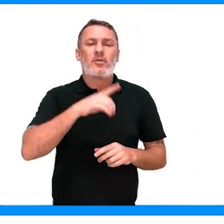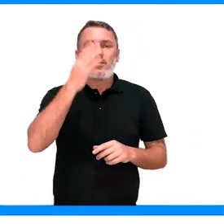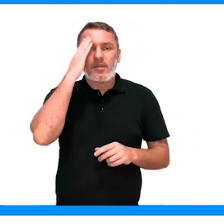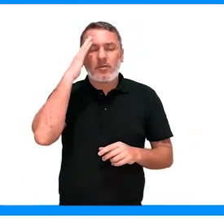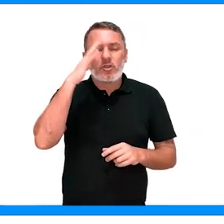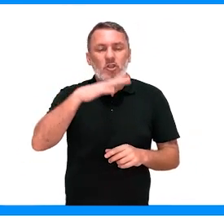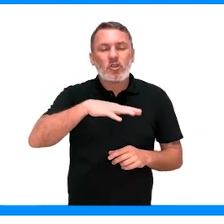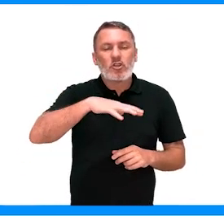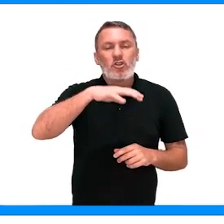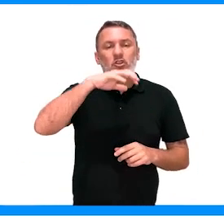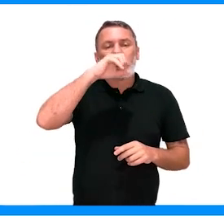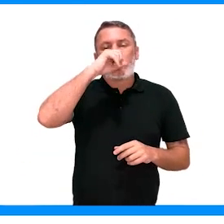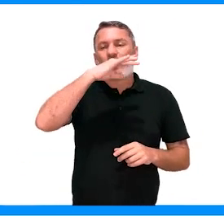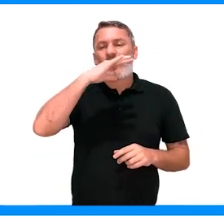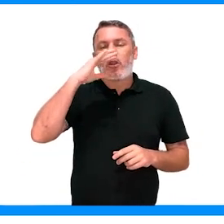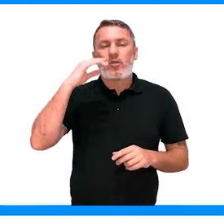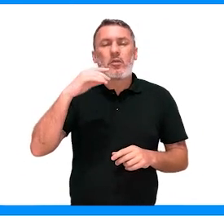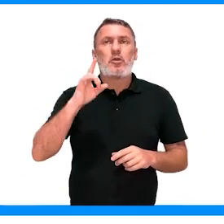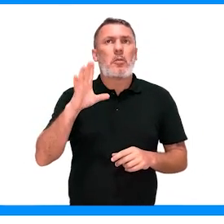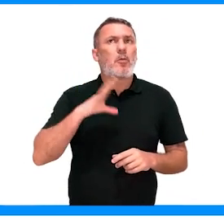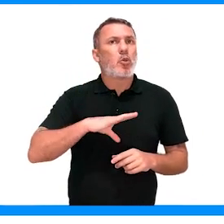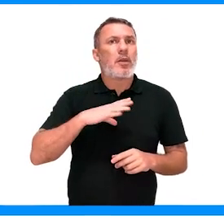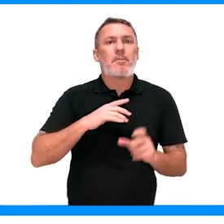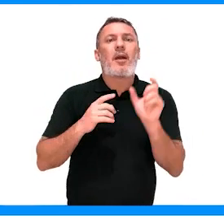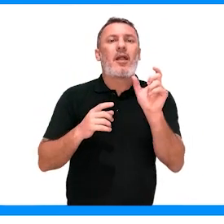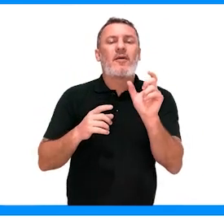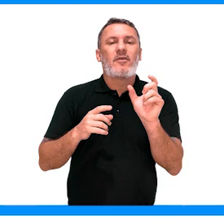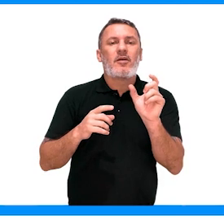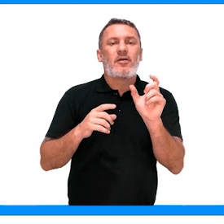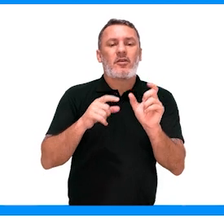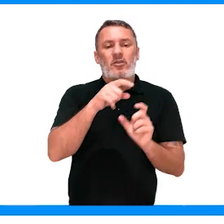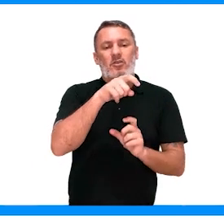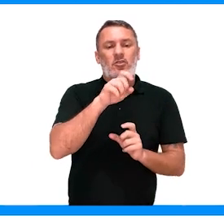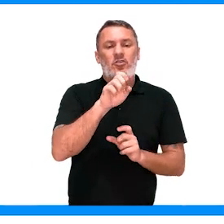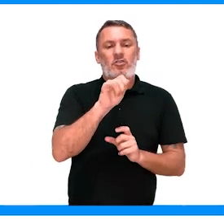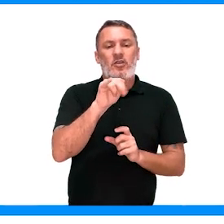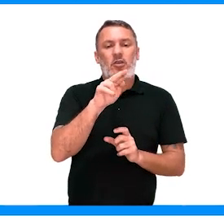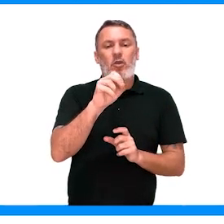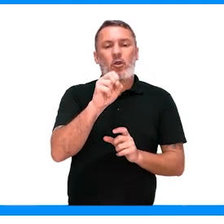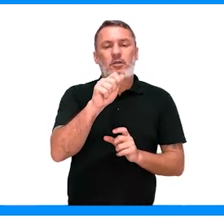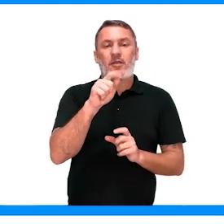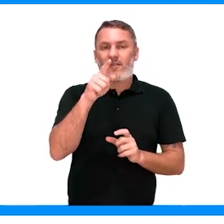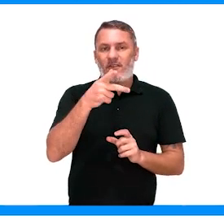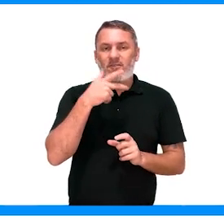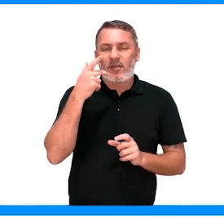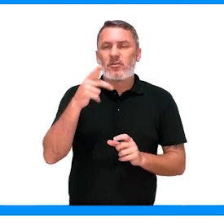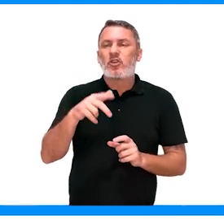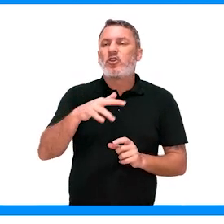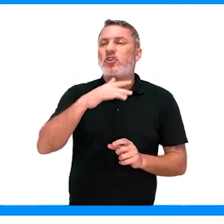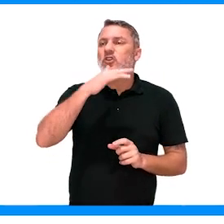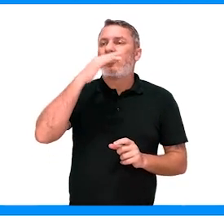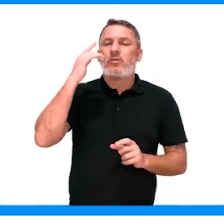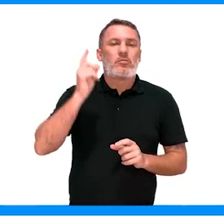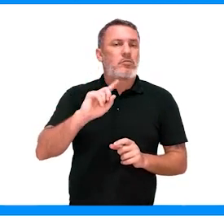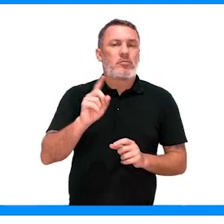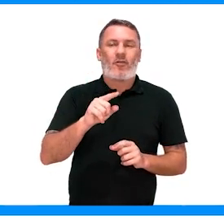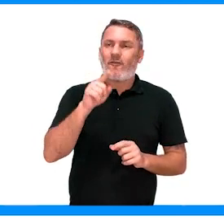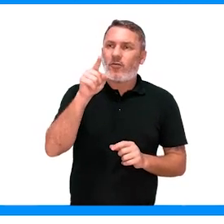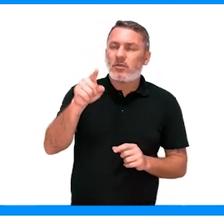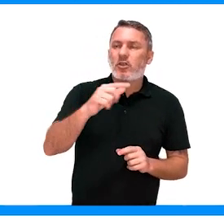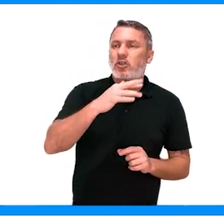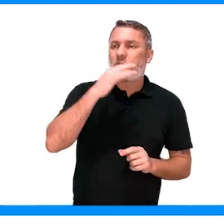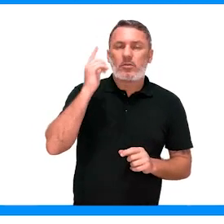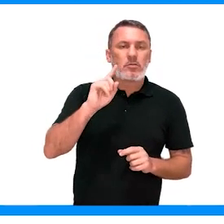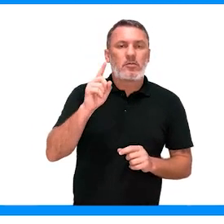português nós temos a palavra cheirosa, pelo menos das línguas que eu sei, só em português. Em espanhol, você não fala cheirosa, você